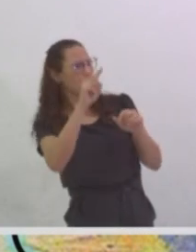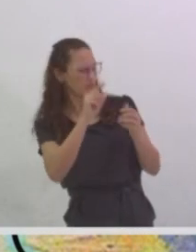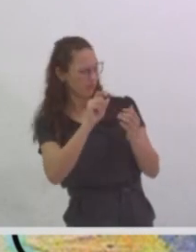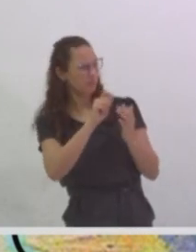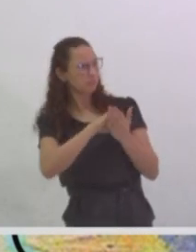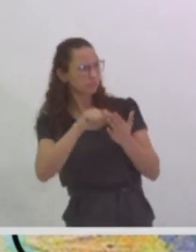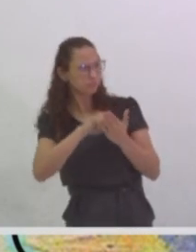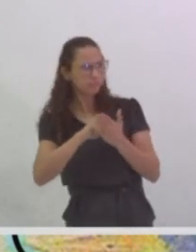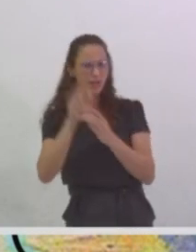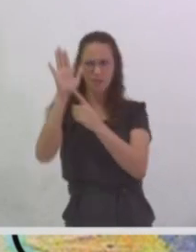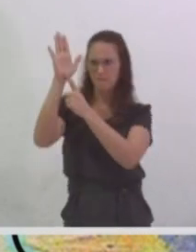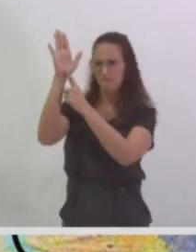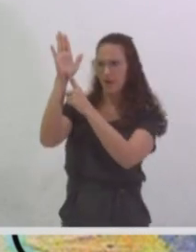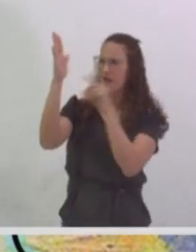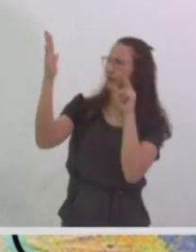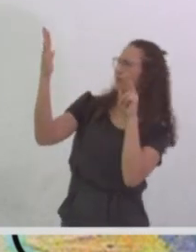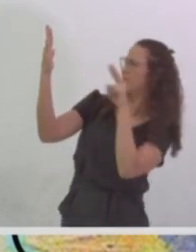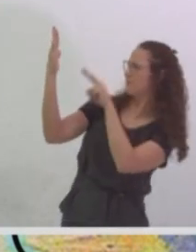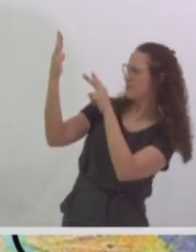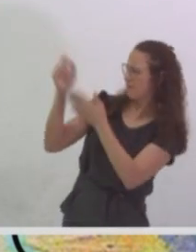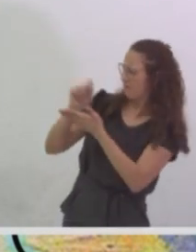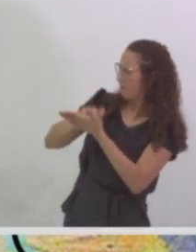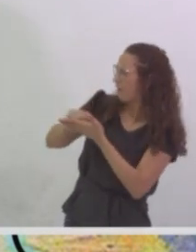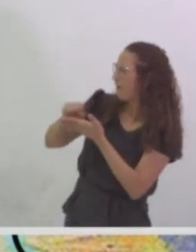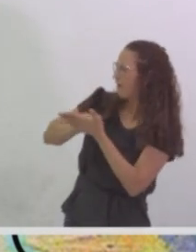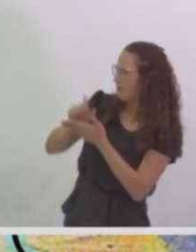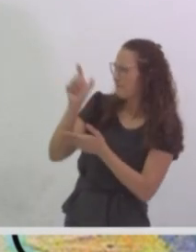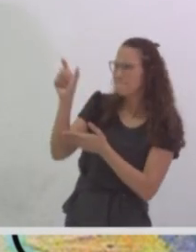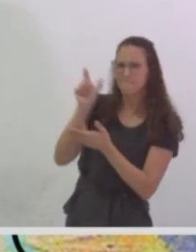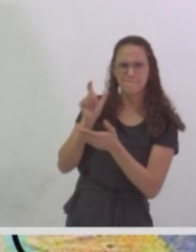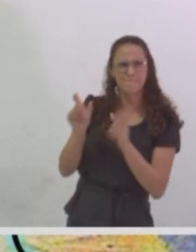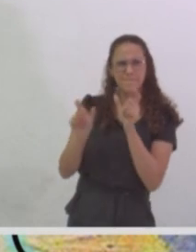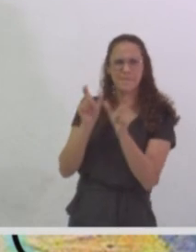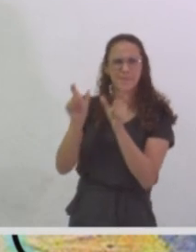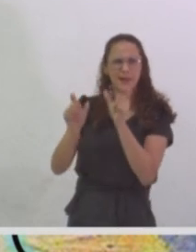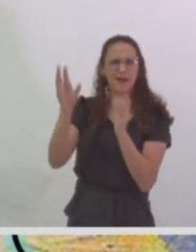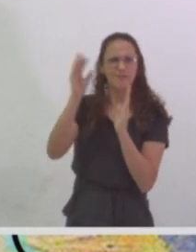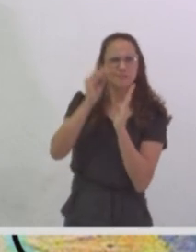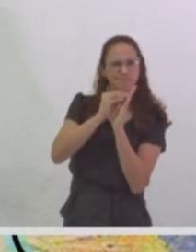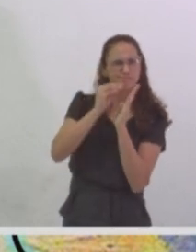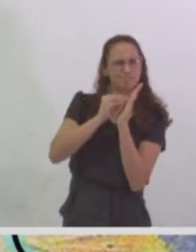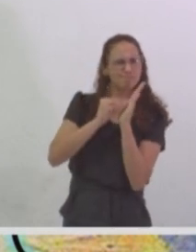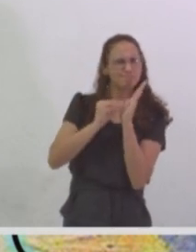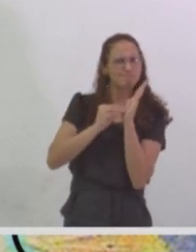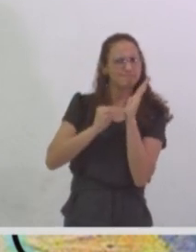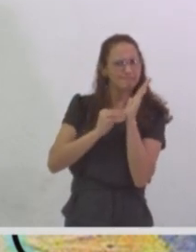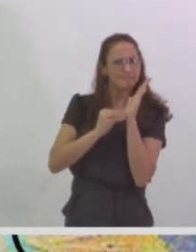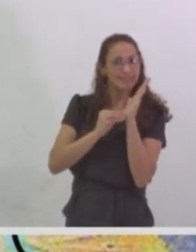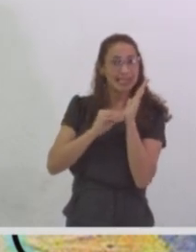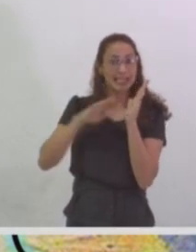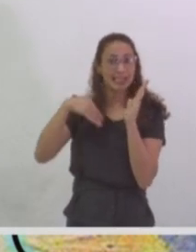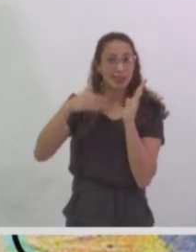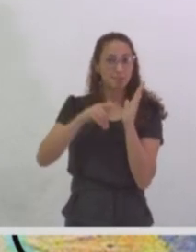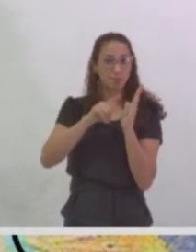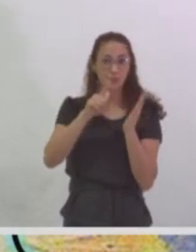placas, anotava as palavras. Tudo que ele via, ele ia anotando. E lá no final, quando a folha estava